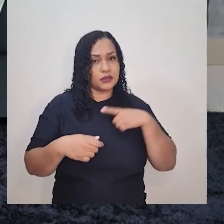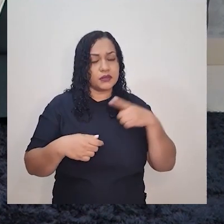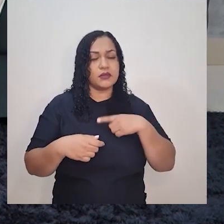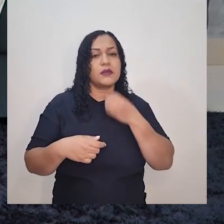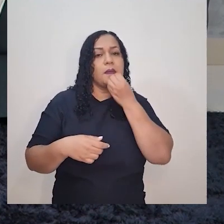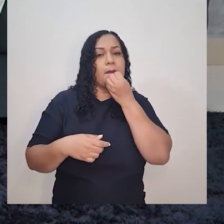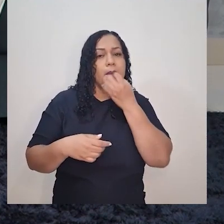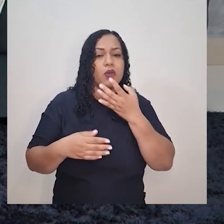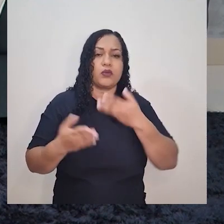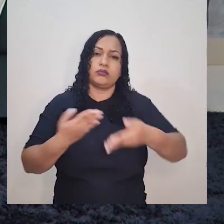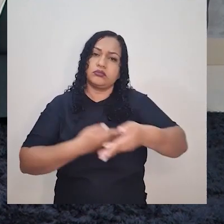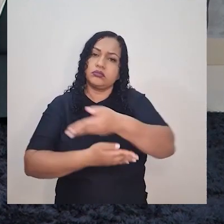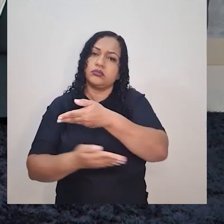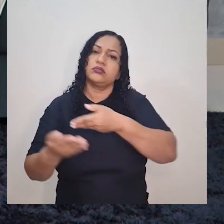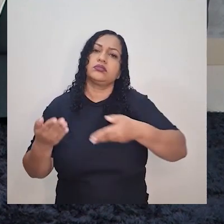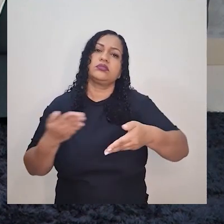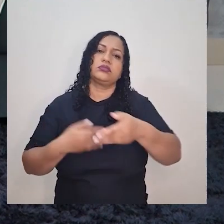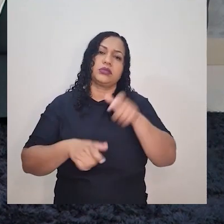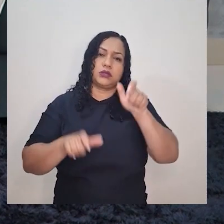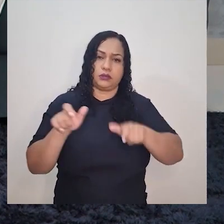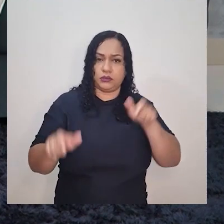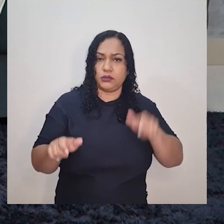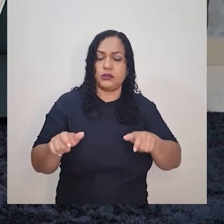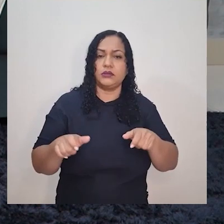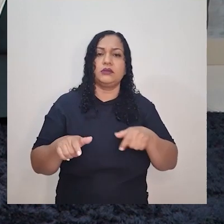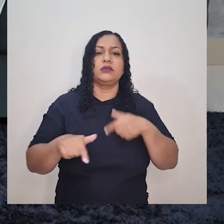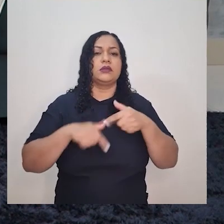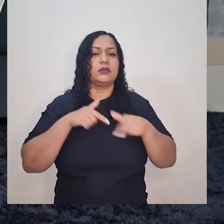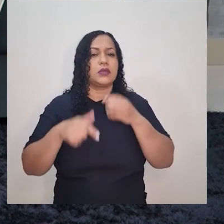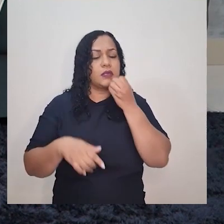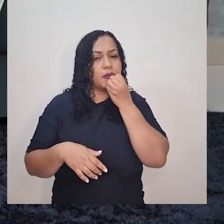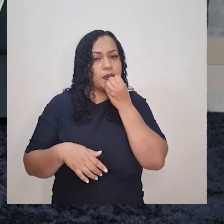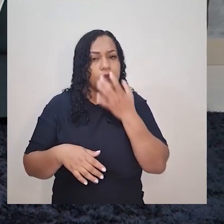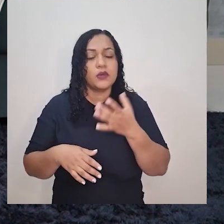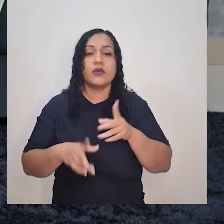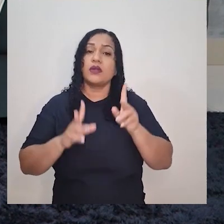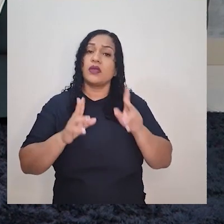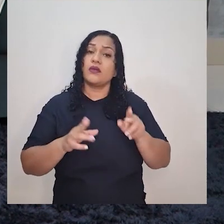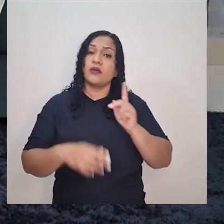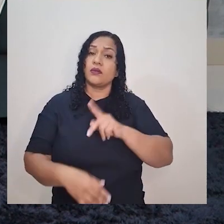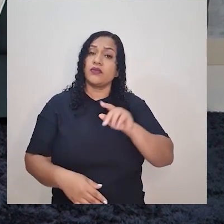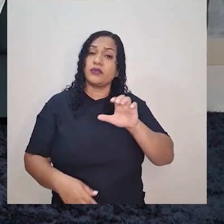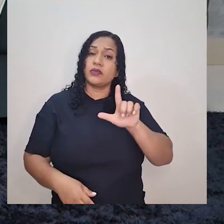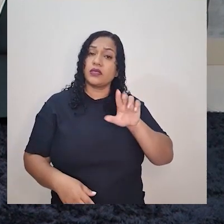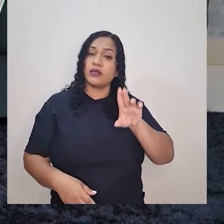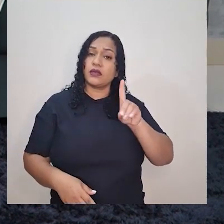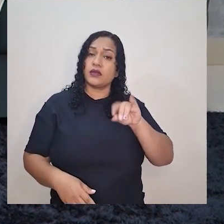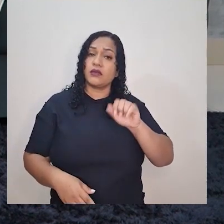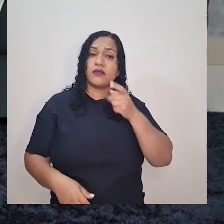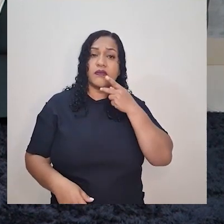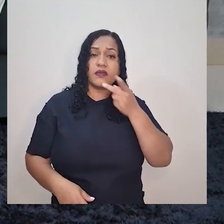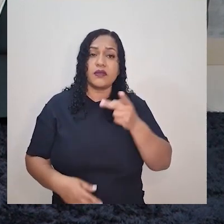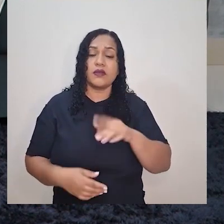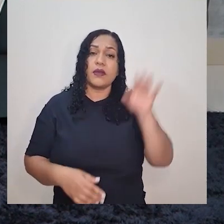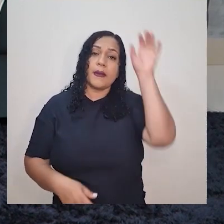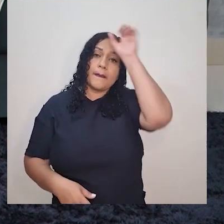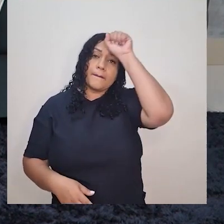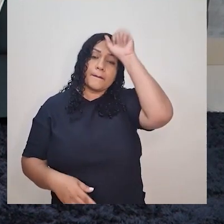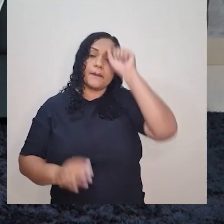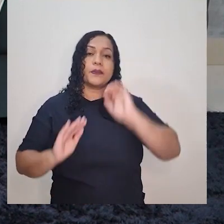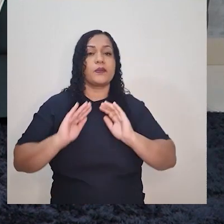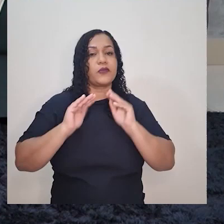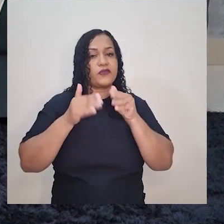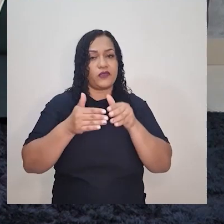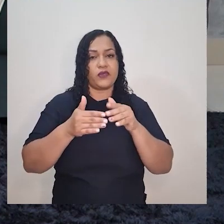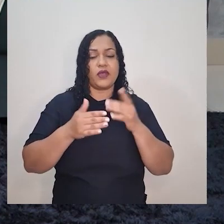boa relação para que o nosso trabalho possa fluir da melhor forma possível, como a professora Cláudia falou, a aprendizagem, né, que é o nosso foco, ela